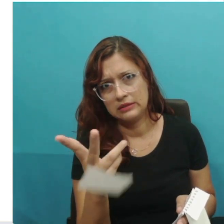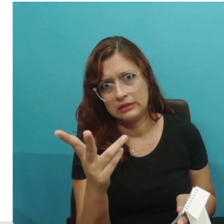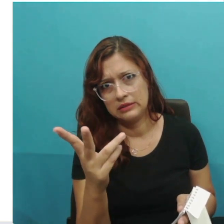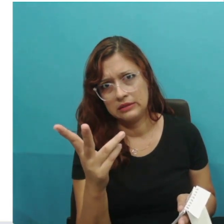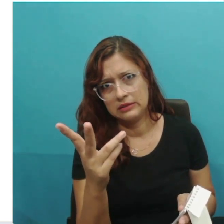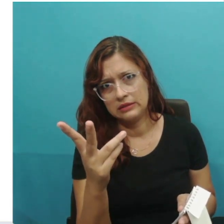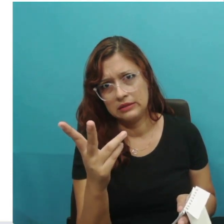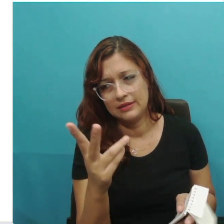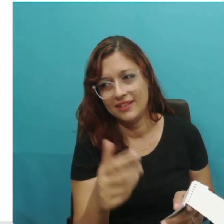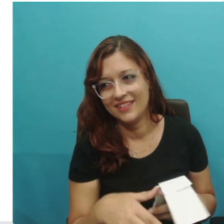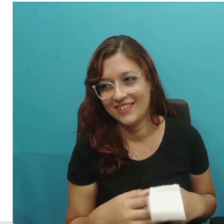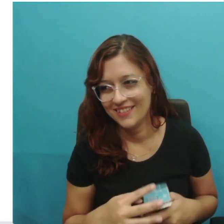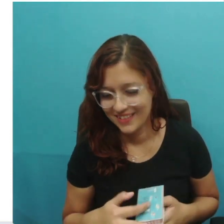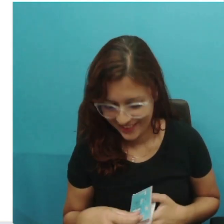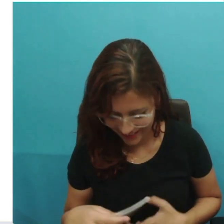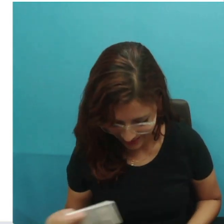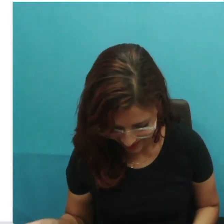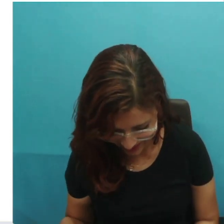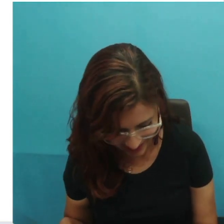Eita.